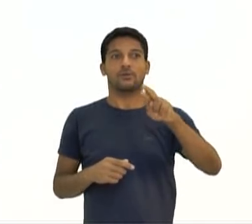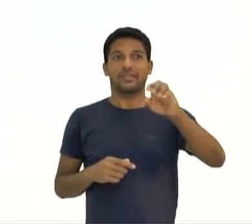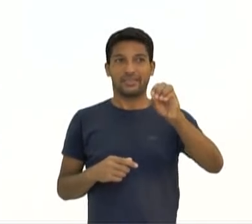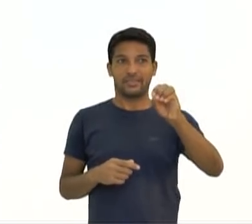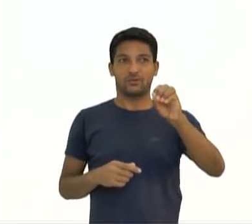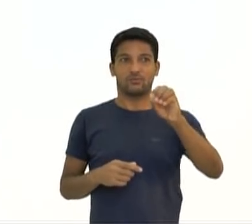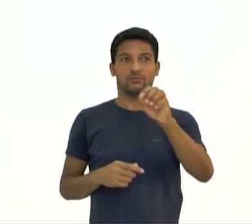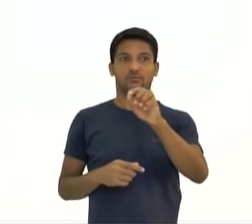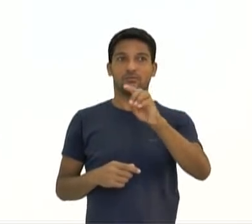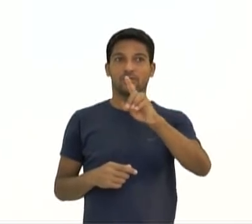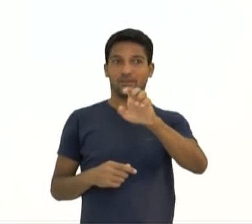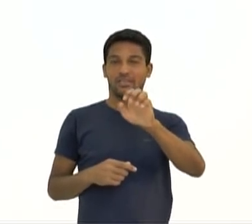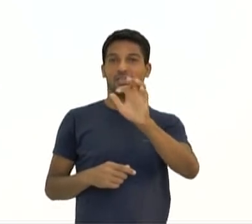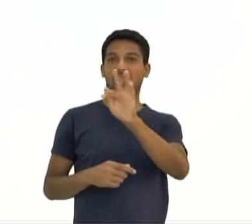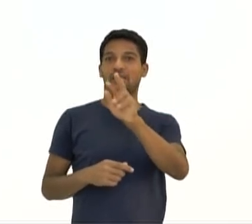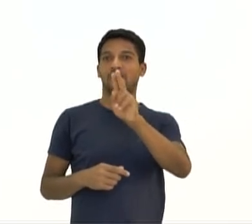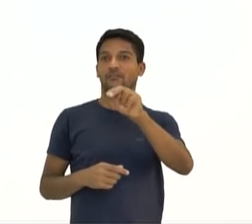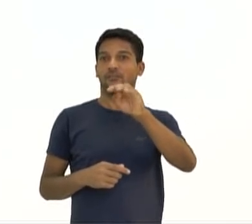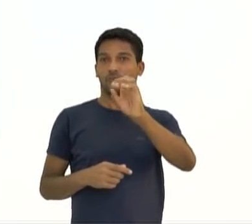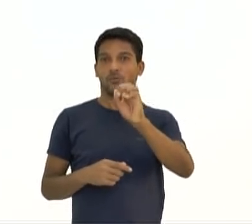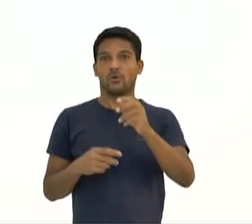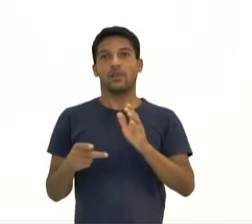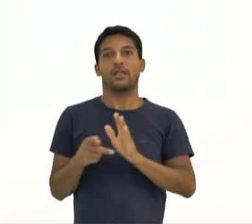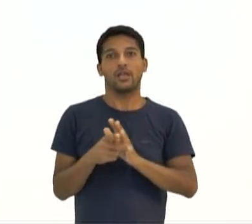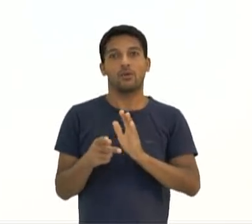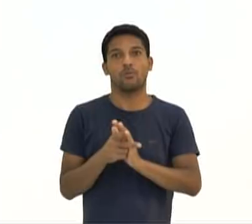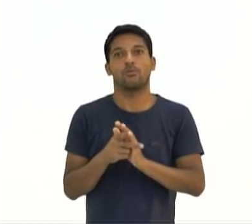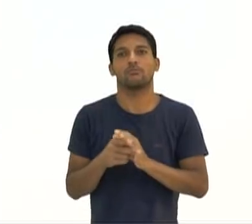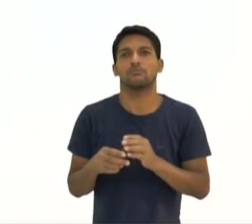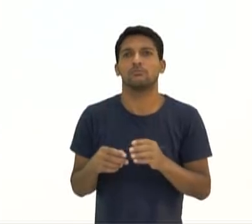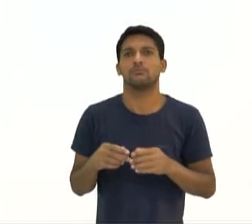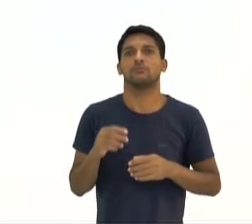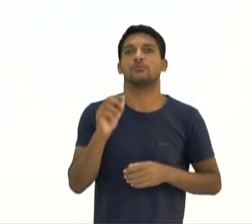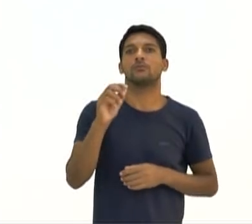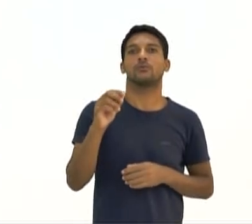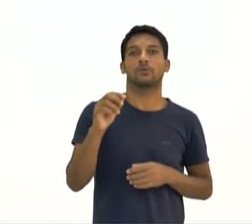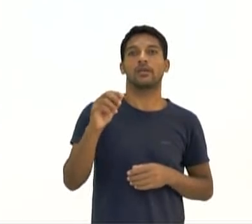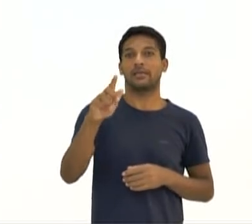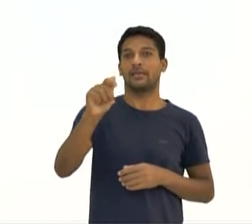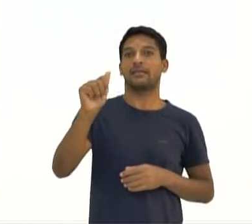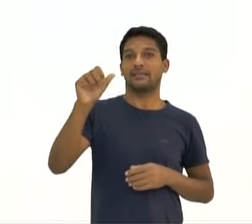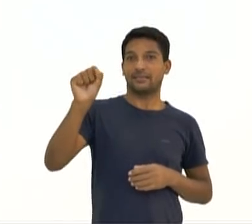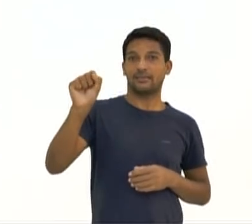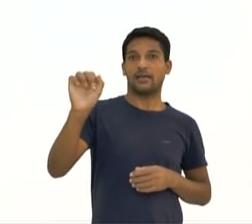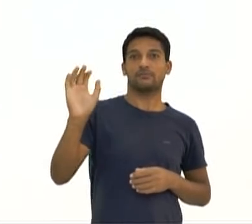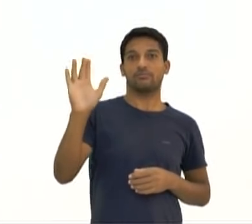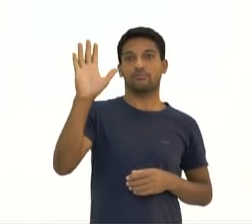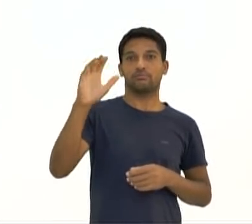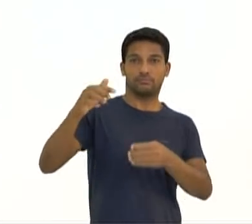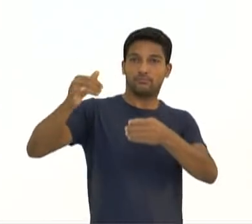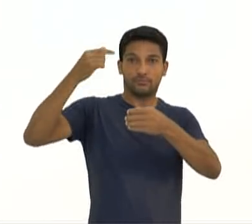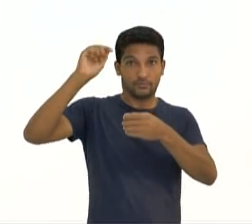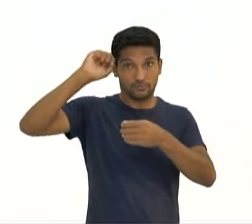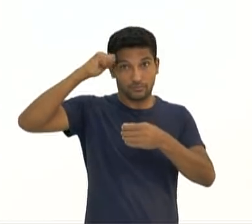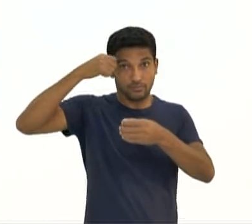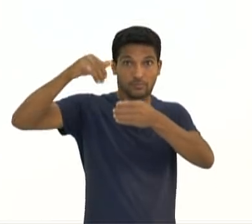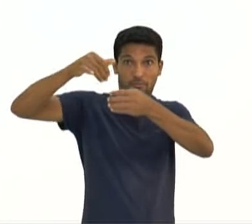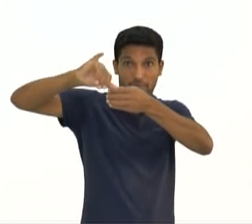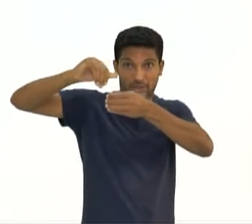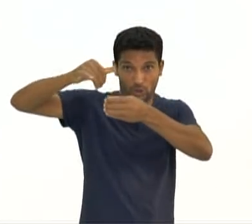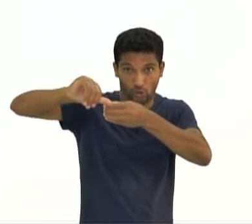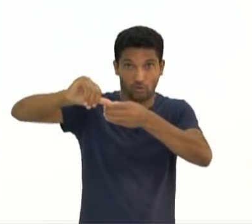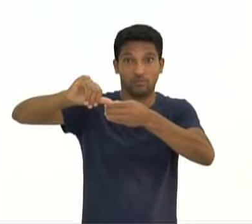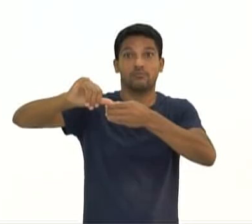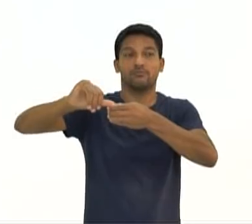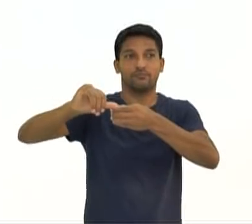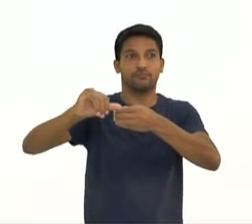também, que é obtido pela combustão incompleta de hidrocarbonetos, como o gás natural, o petróleo e o acetileno.